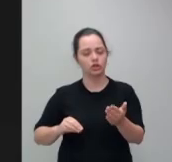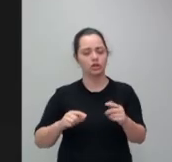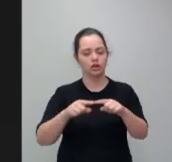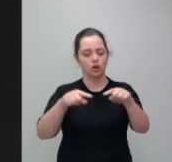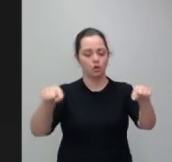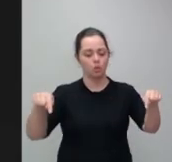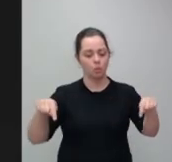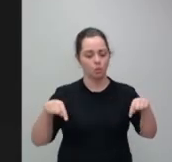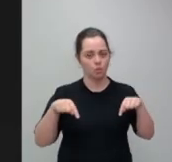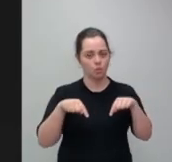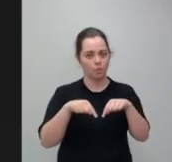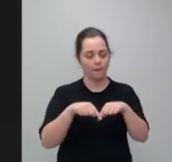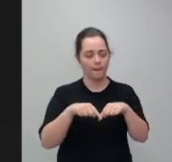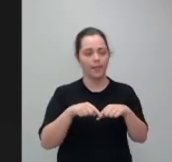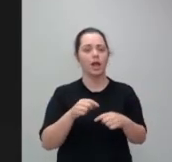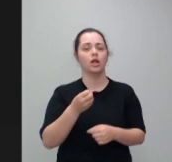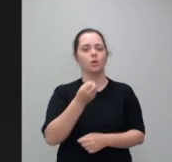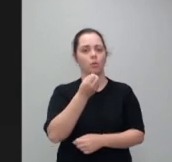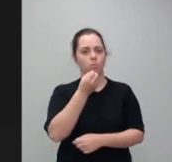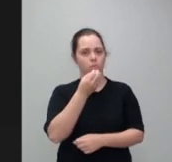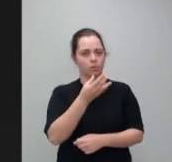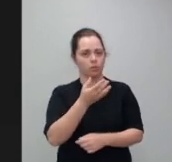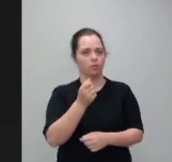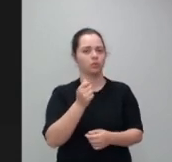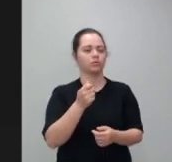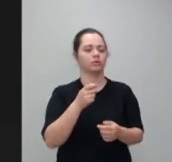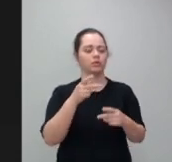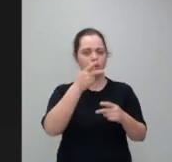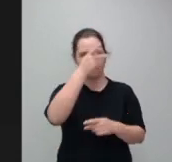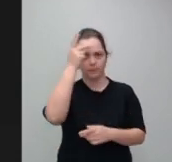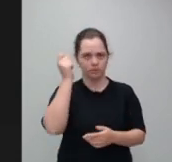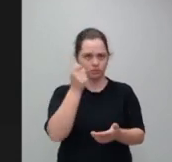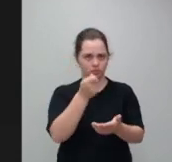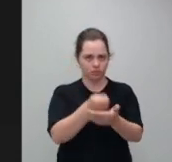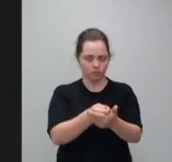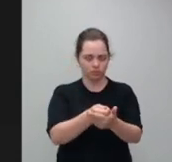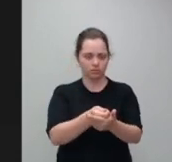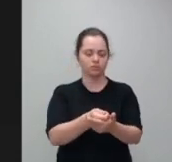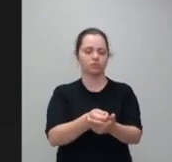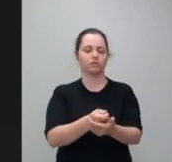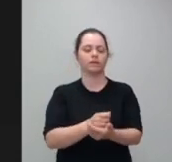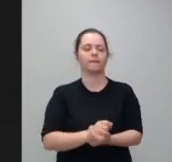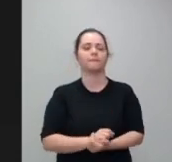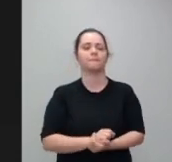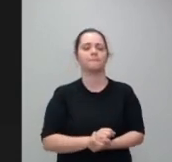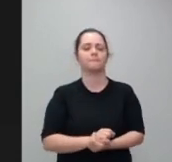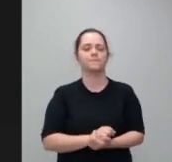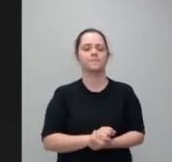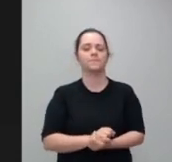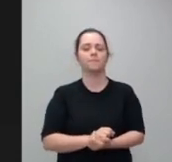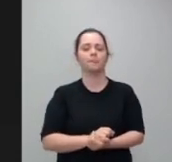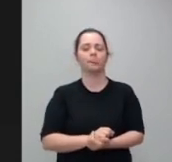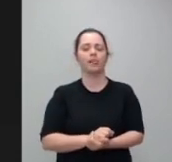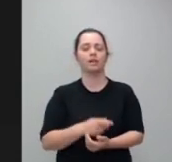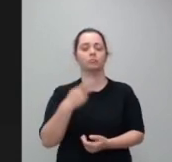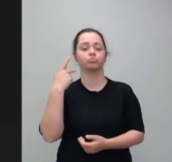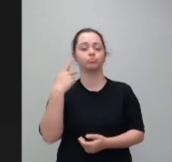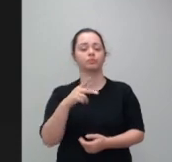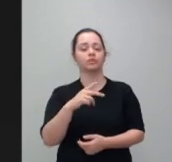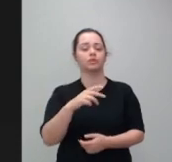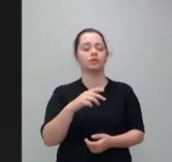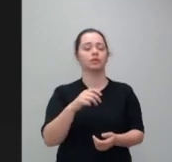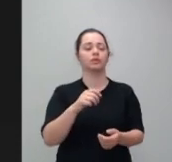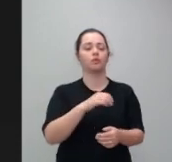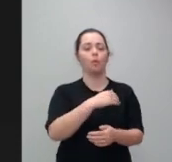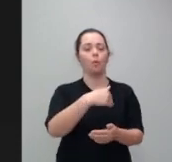imóvel EA devolução do valor ao devedor só após o pagamento total da dívida despesas e encargos a